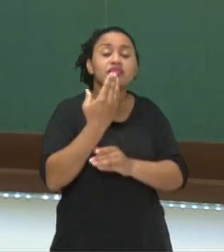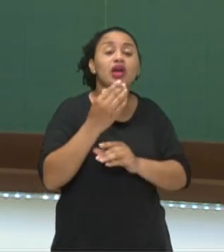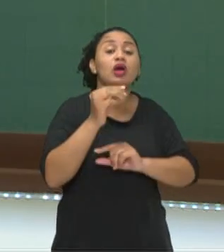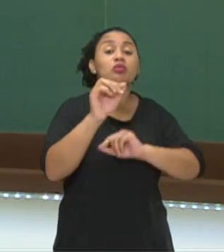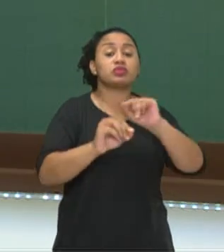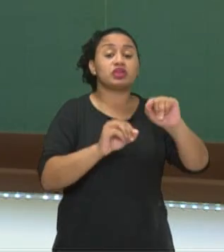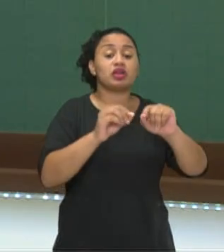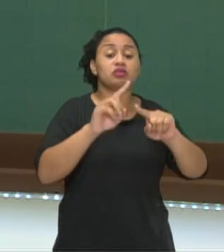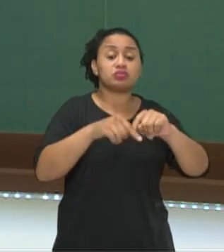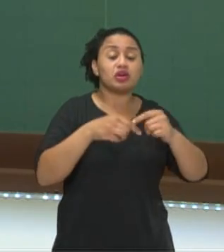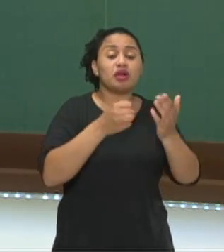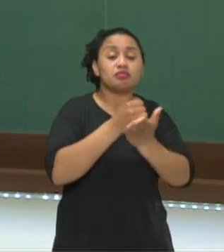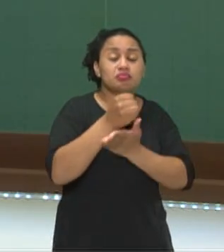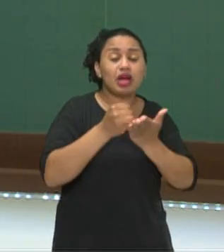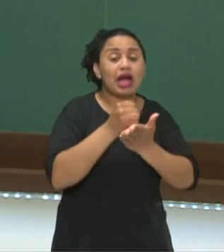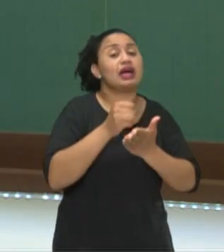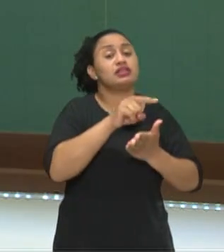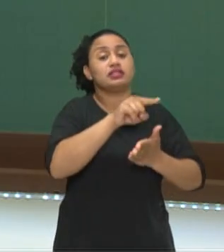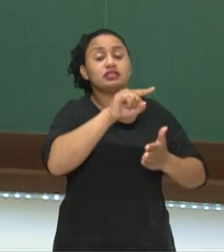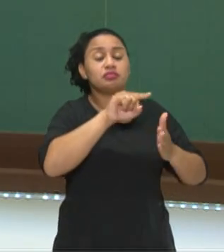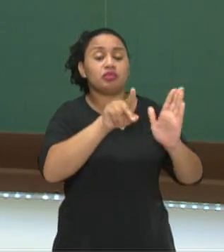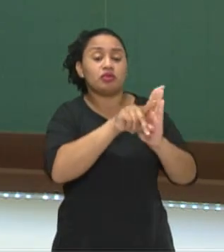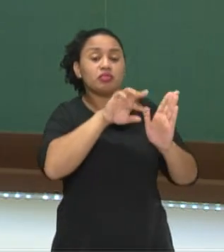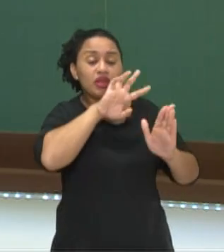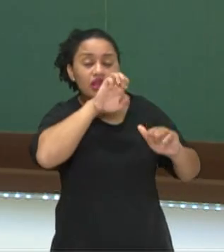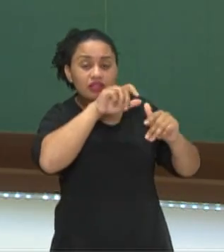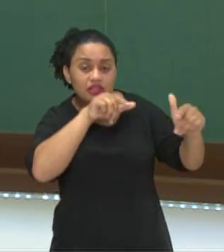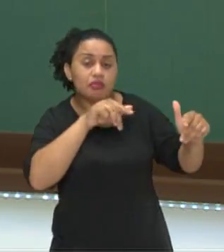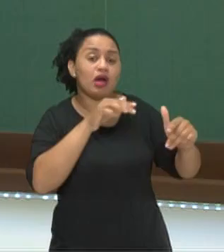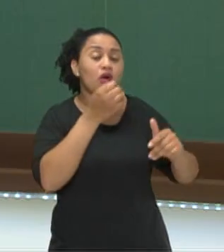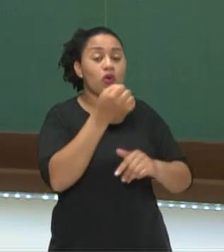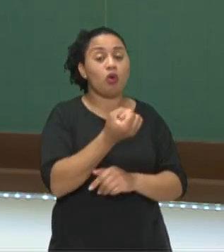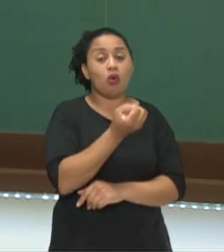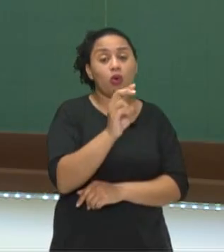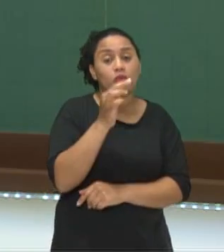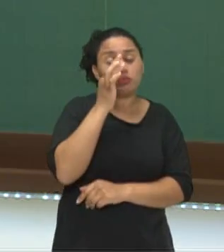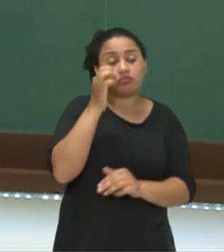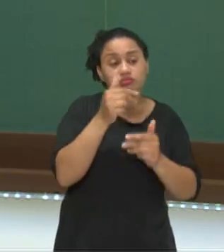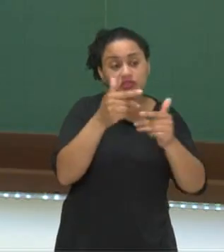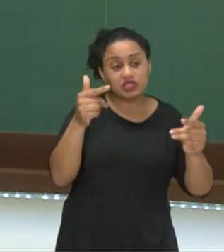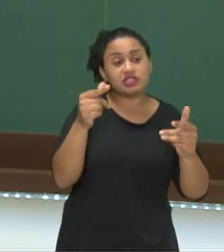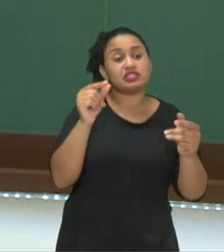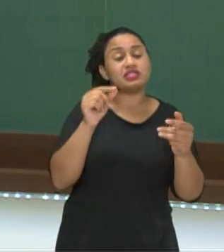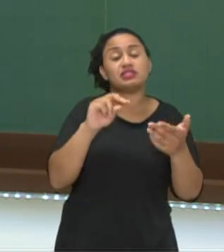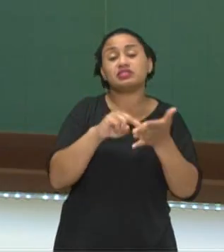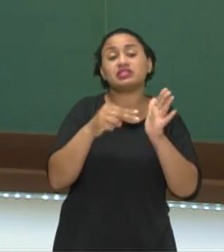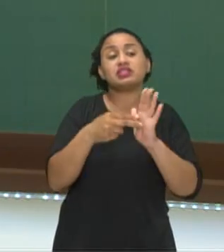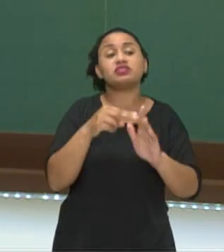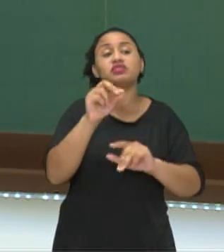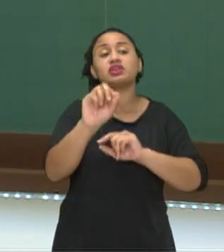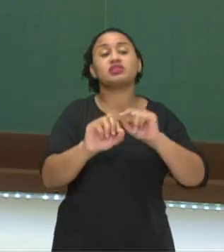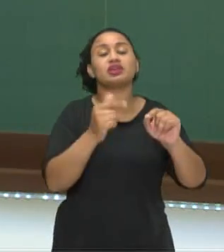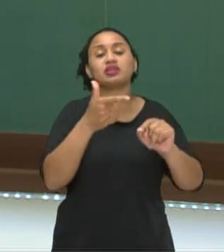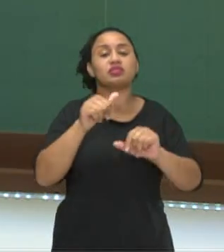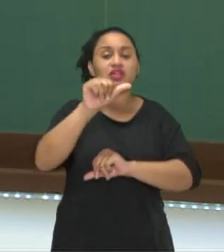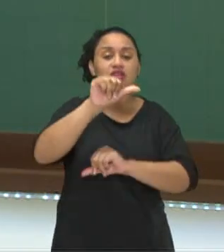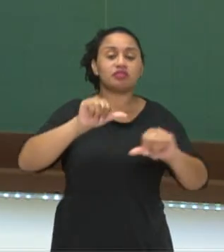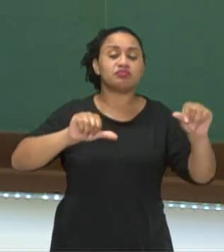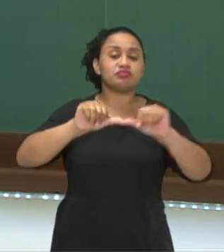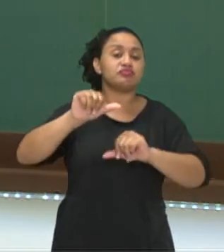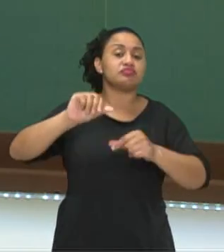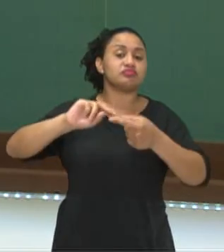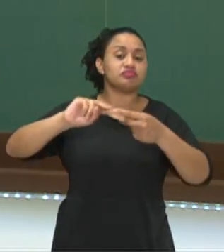partir do mesmo animal original, da mesma planta. Isso faz com que não tenha essas mudanças